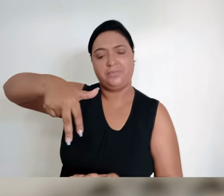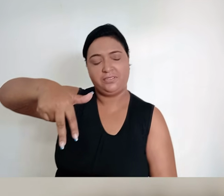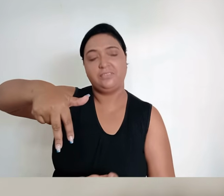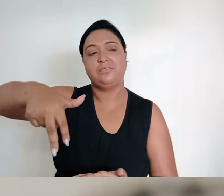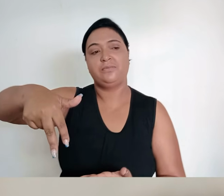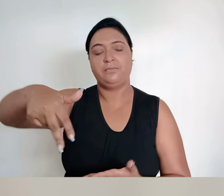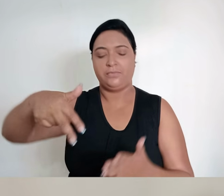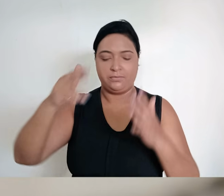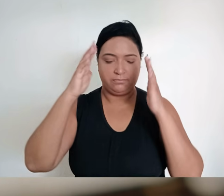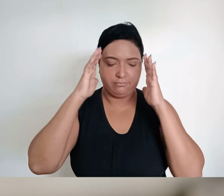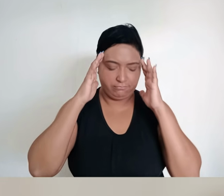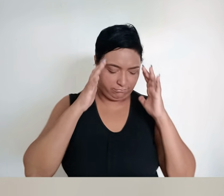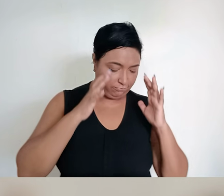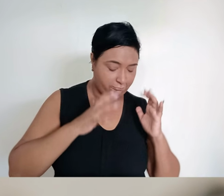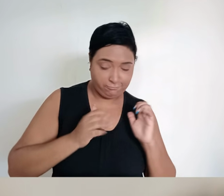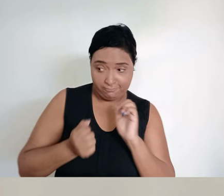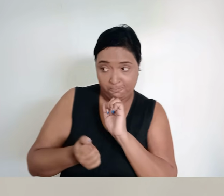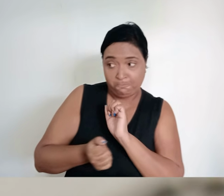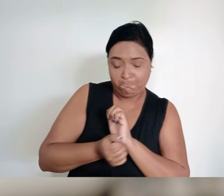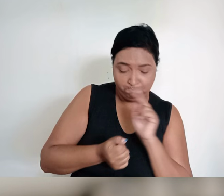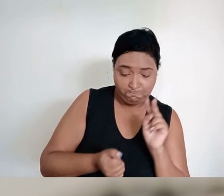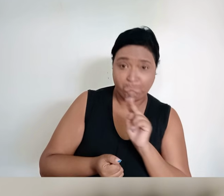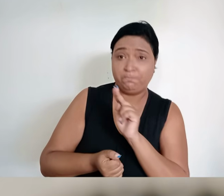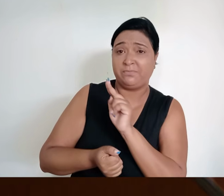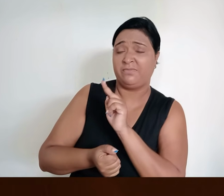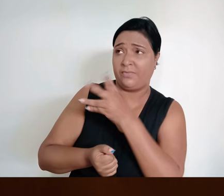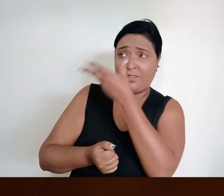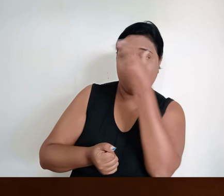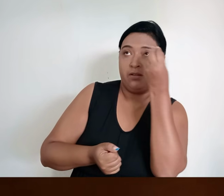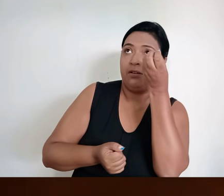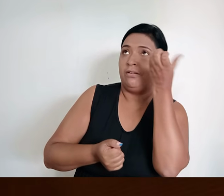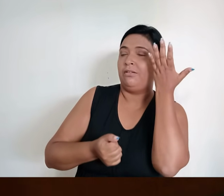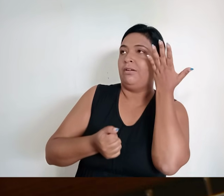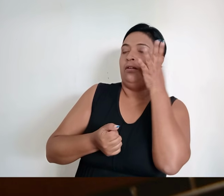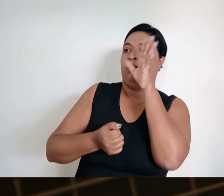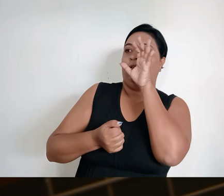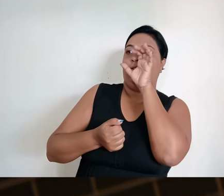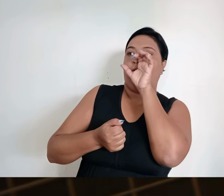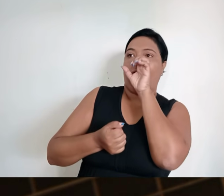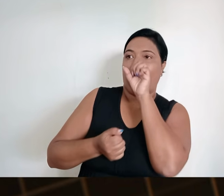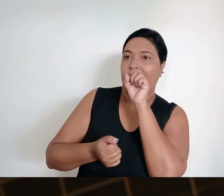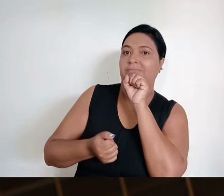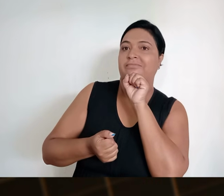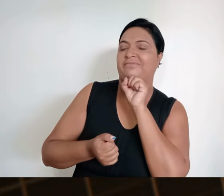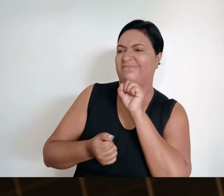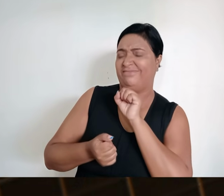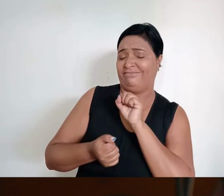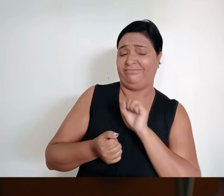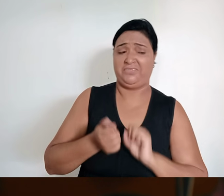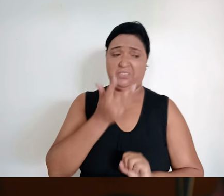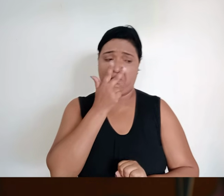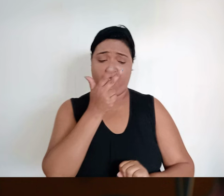perto, baixa a cabeça e paralisa. Esquece como se respira, já